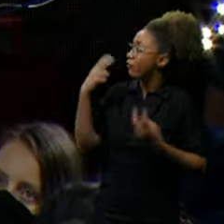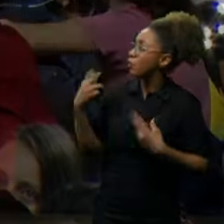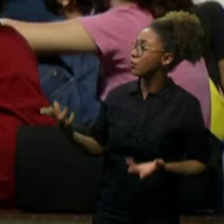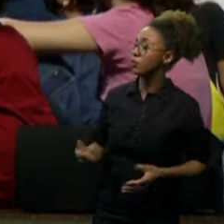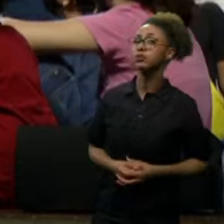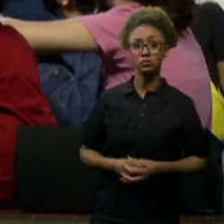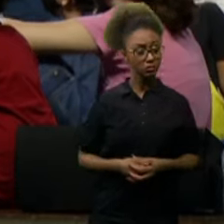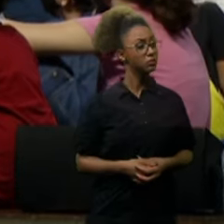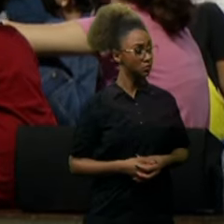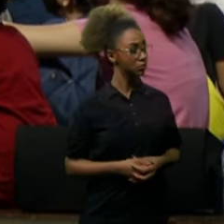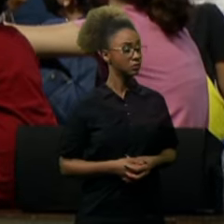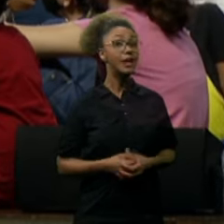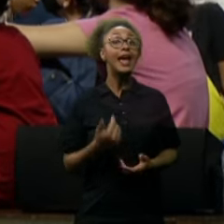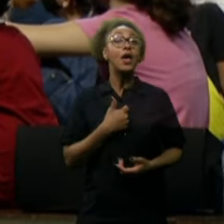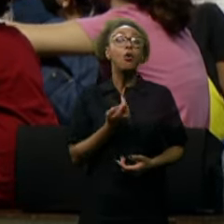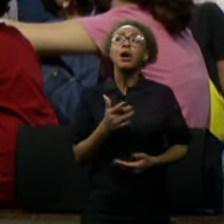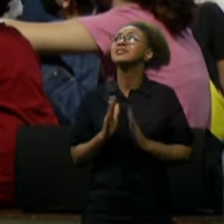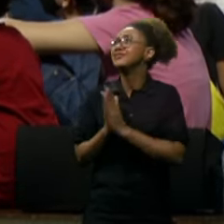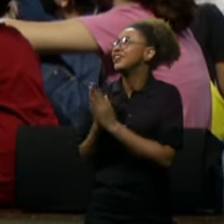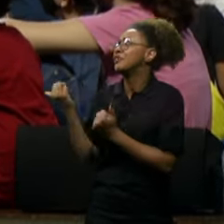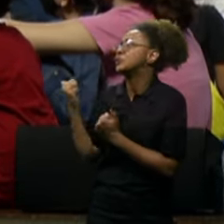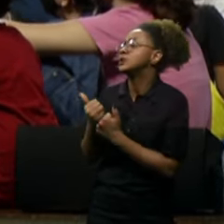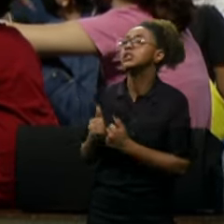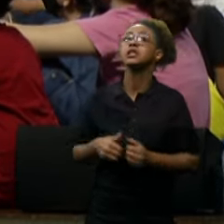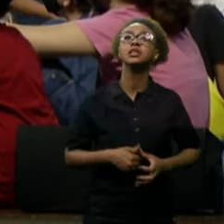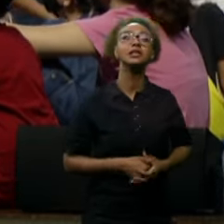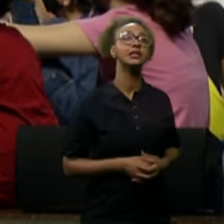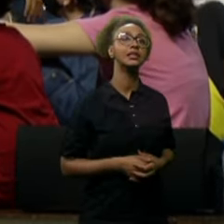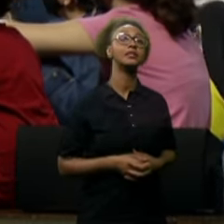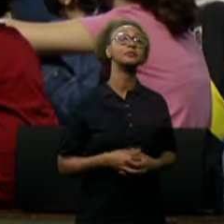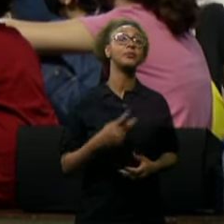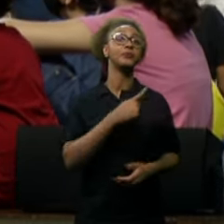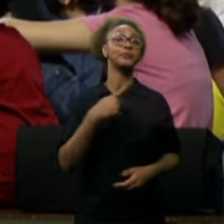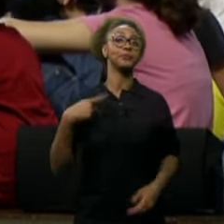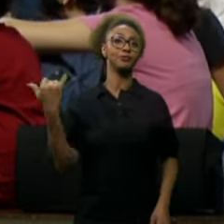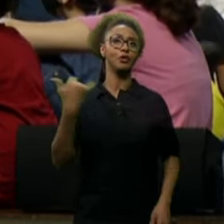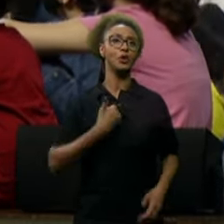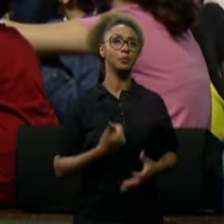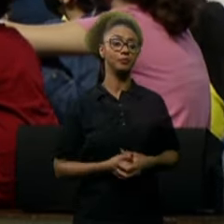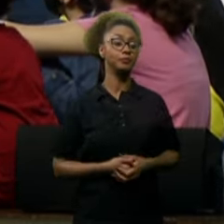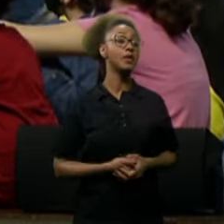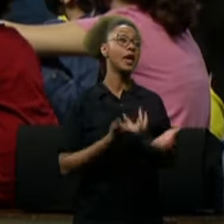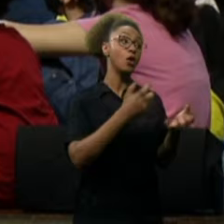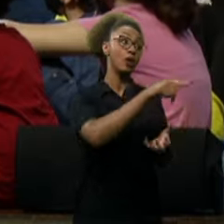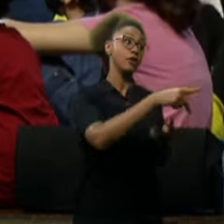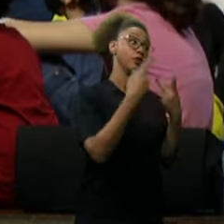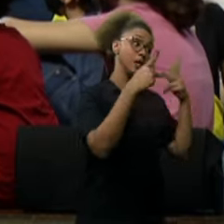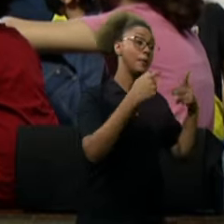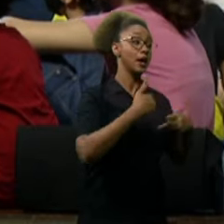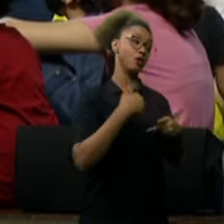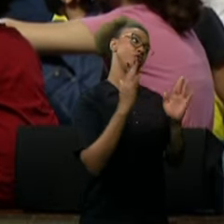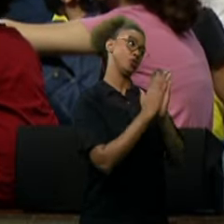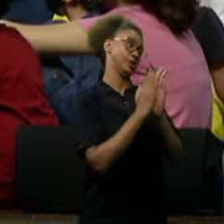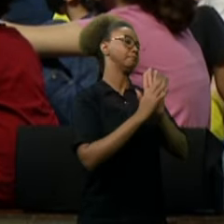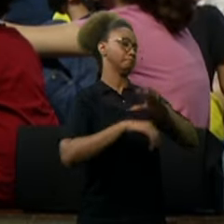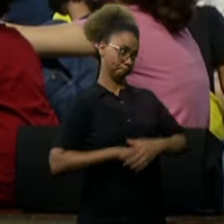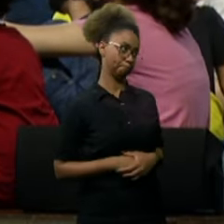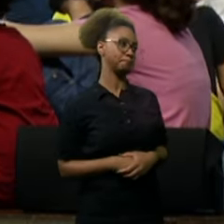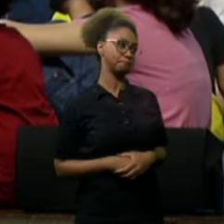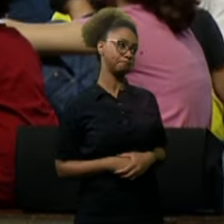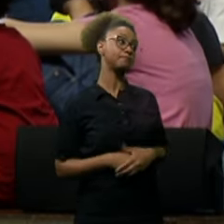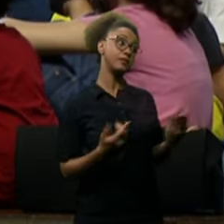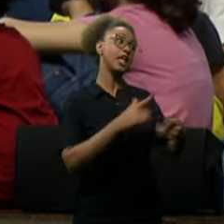como quem diz assim isso volte a professora no meu lugar e ele dizendo assim E como eu quero que você pegue eu vou orar